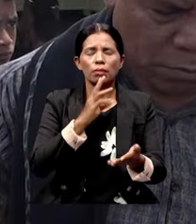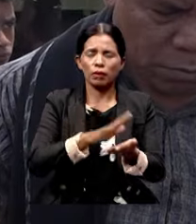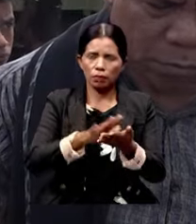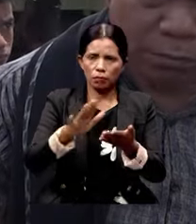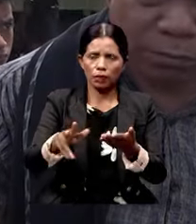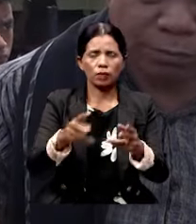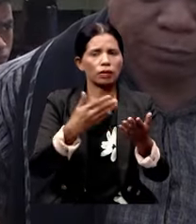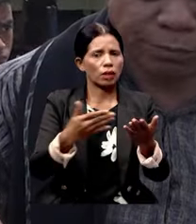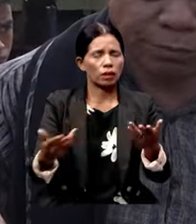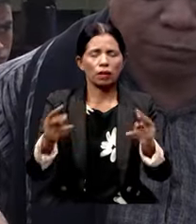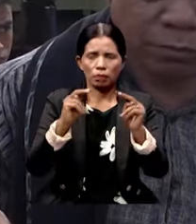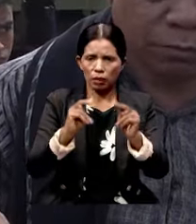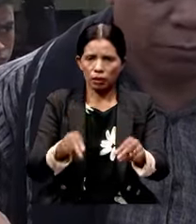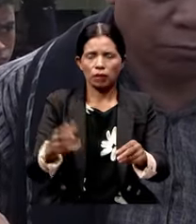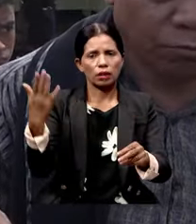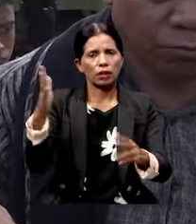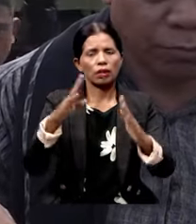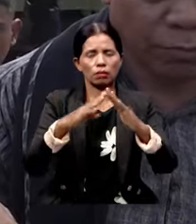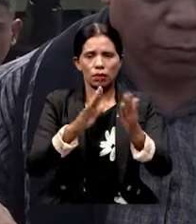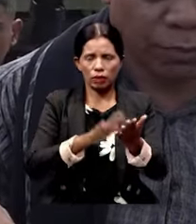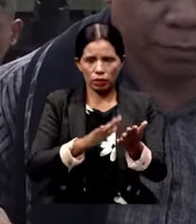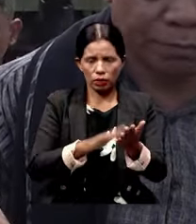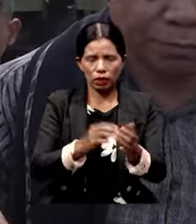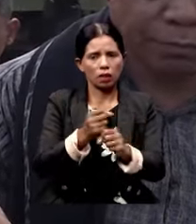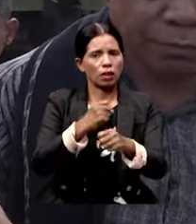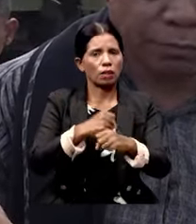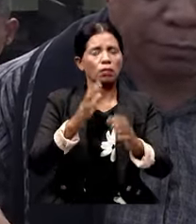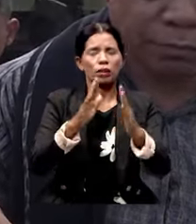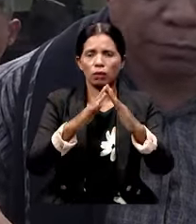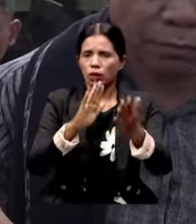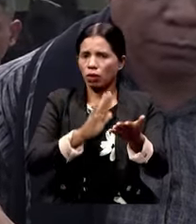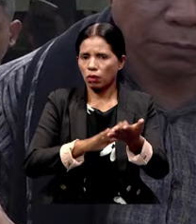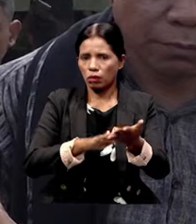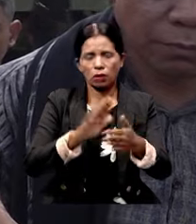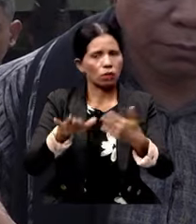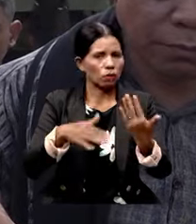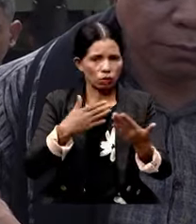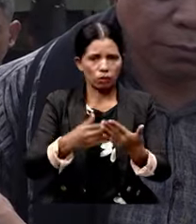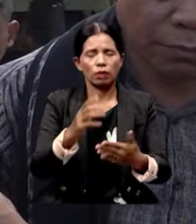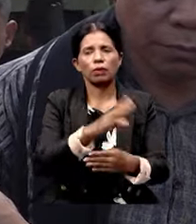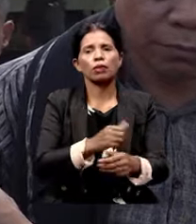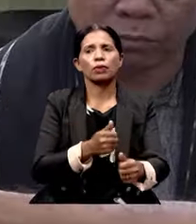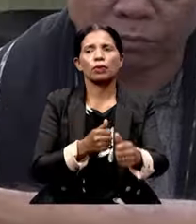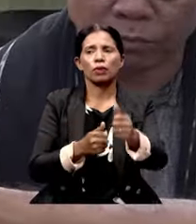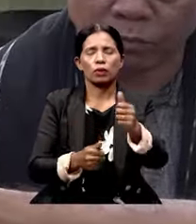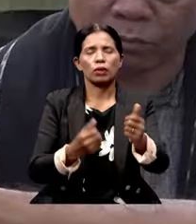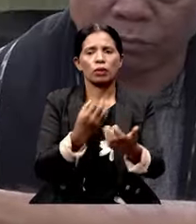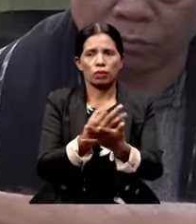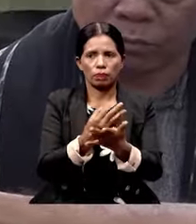necessidade básico que ita precisa tu construir ba escola sera hototo, lao si dene, ba escola sera hototo, tu ir possibilidade